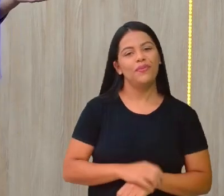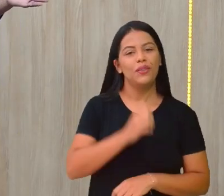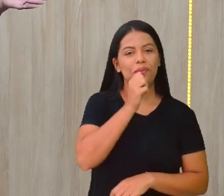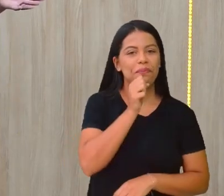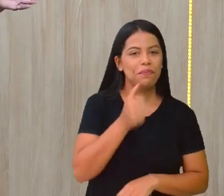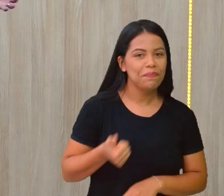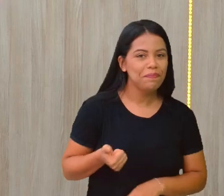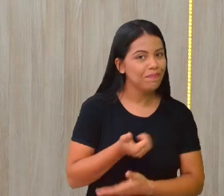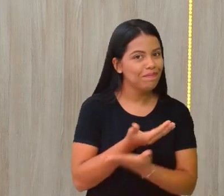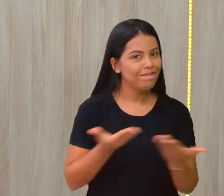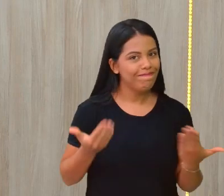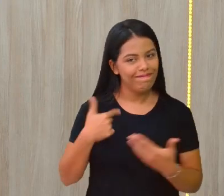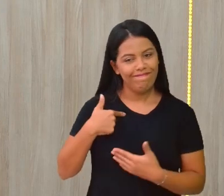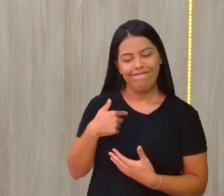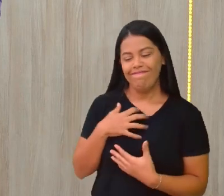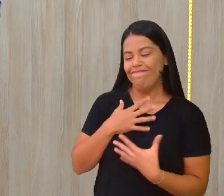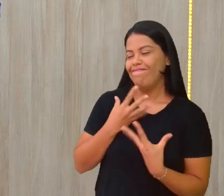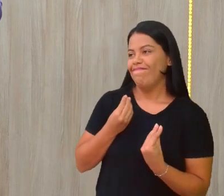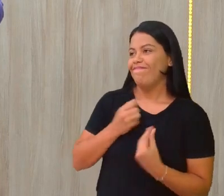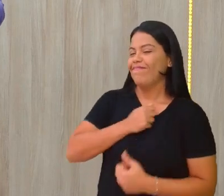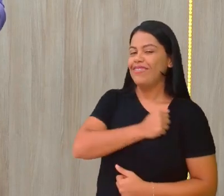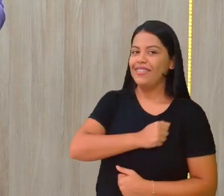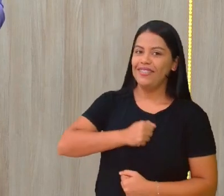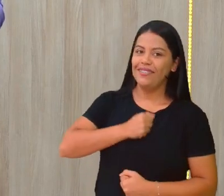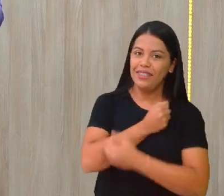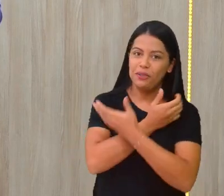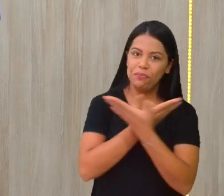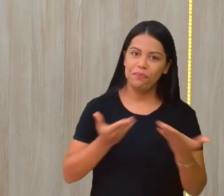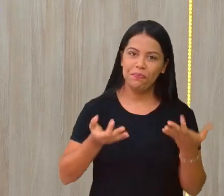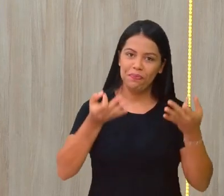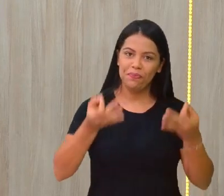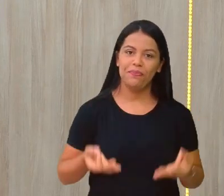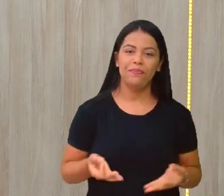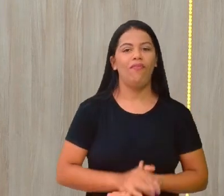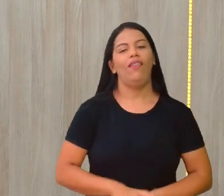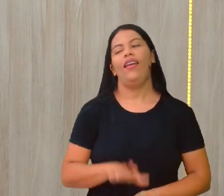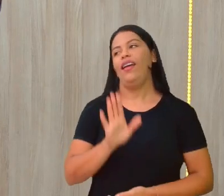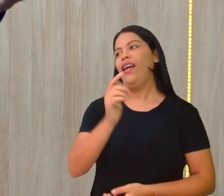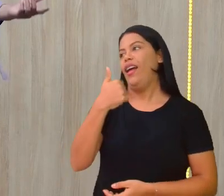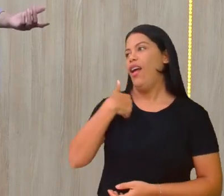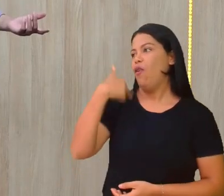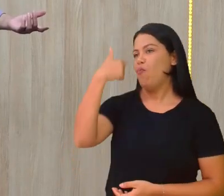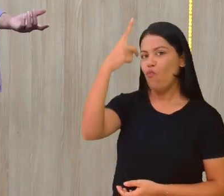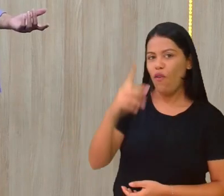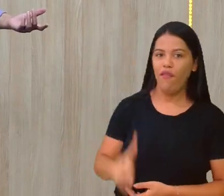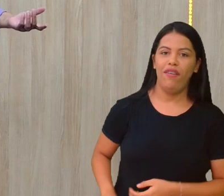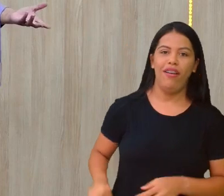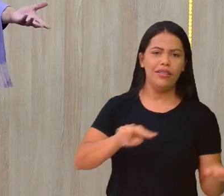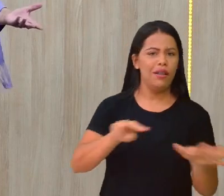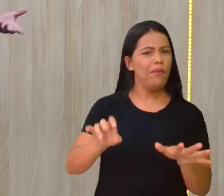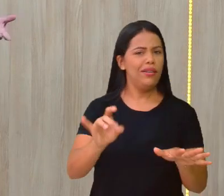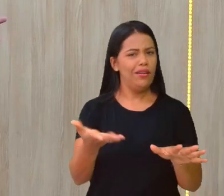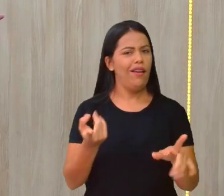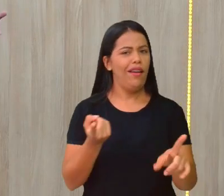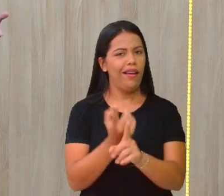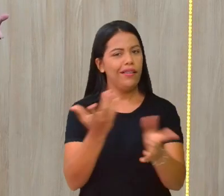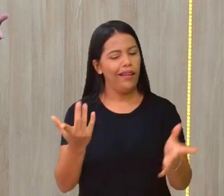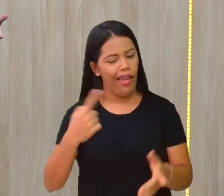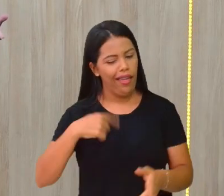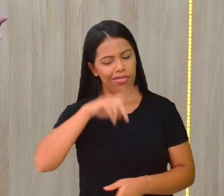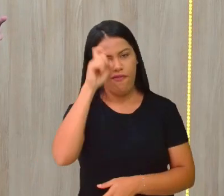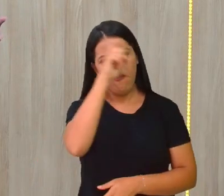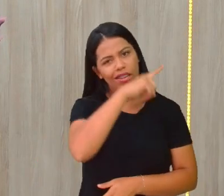é que vocês estão? Tava morrendo de saudade de vocês, né? Ah, meu filho, uma vez na semana só fica difícil